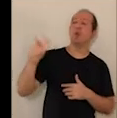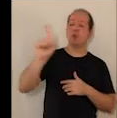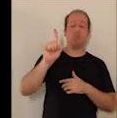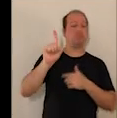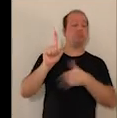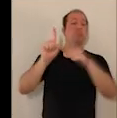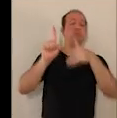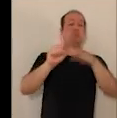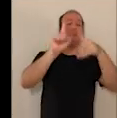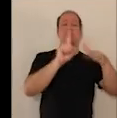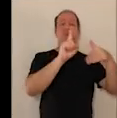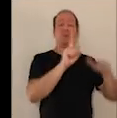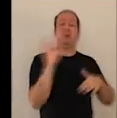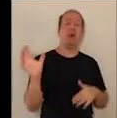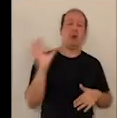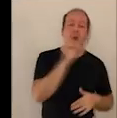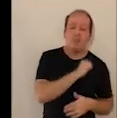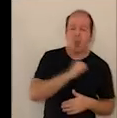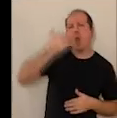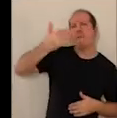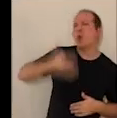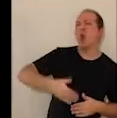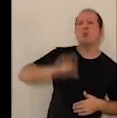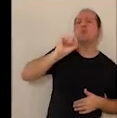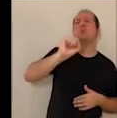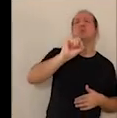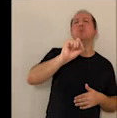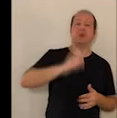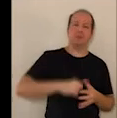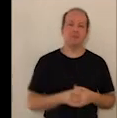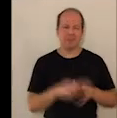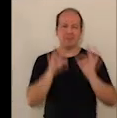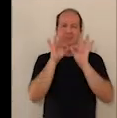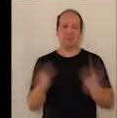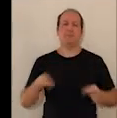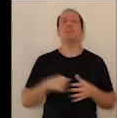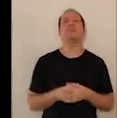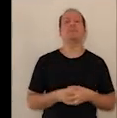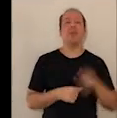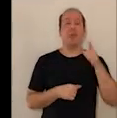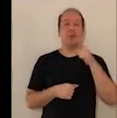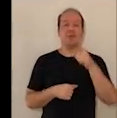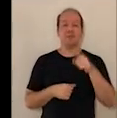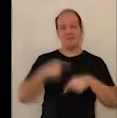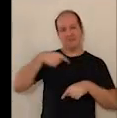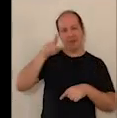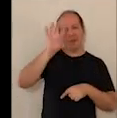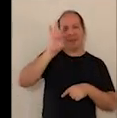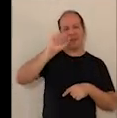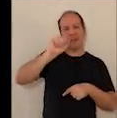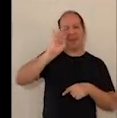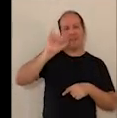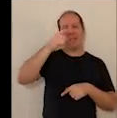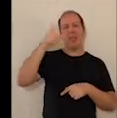vez. Uma prova? Como assim? Muito simples. O senhor vai ao tabelião e faz um testamento